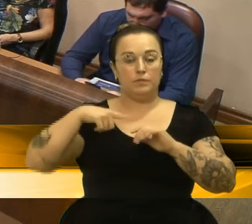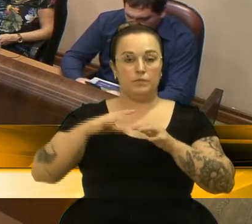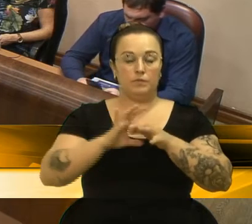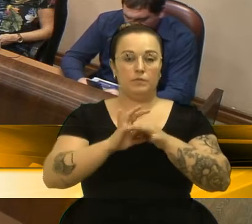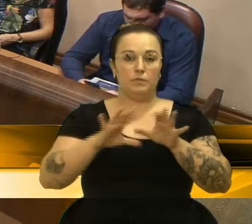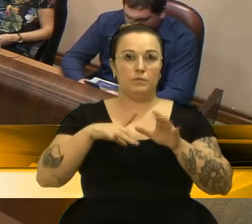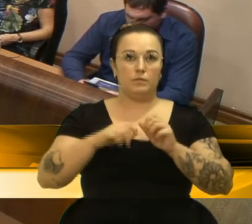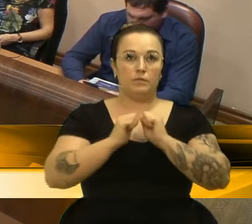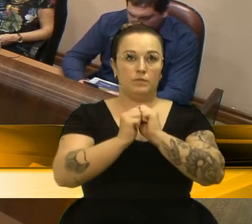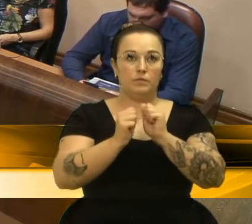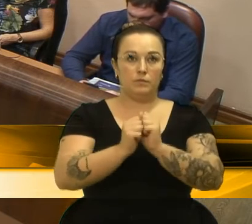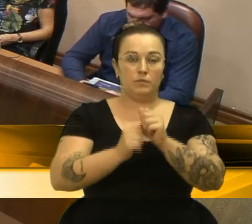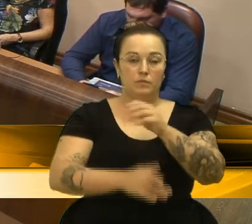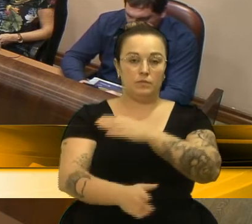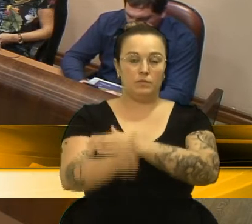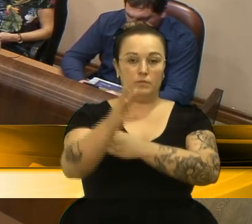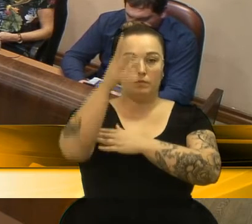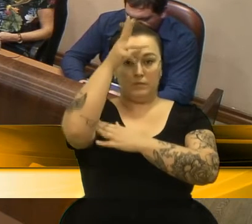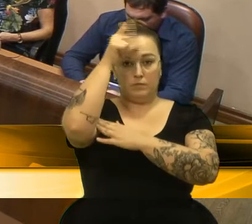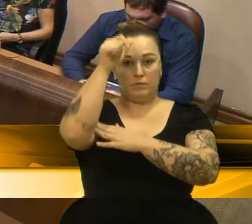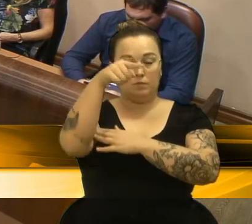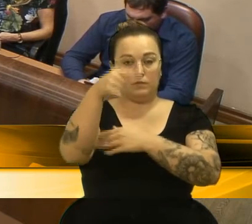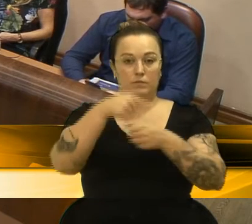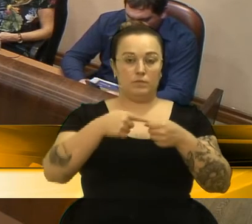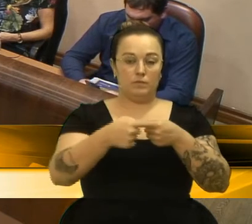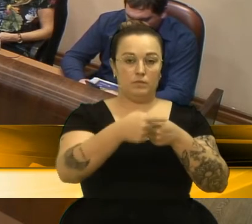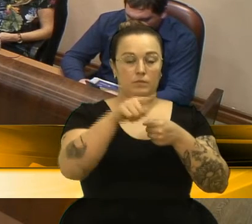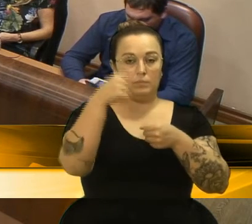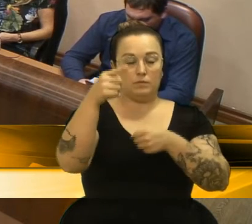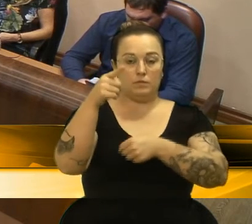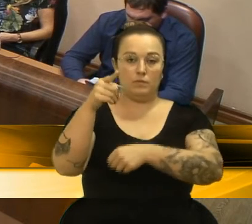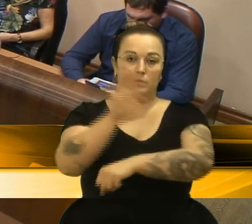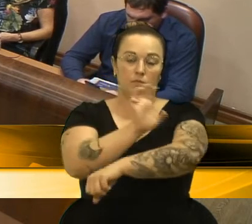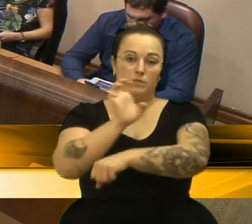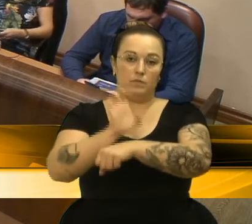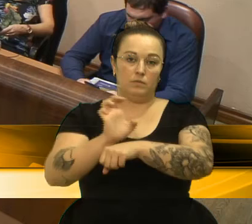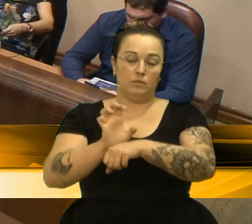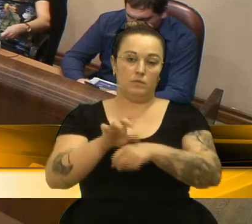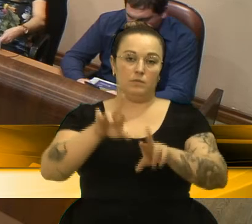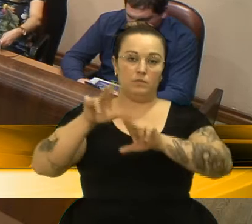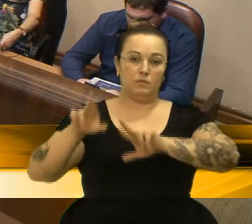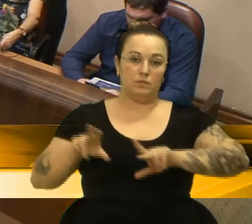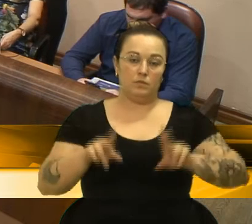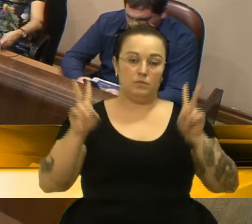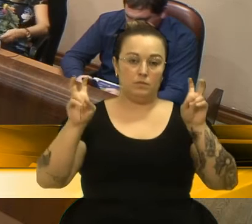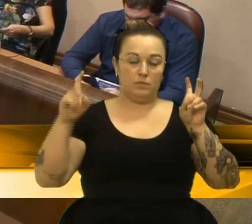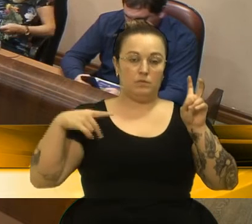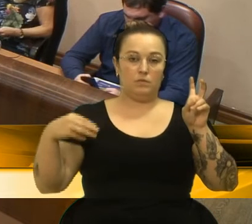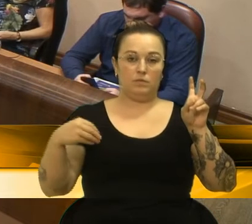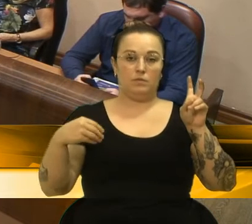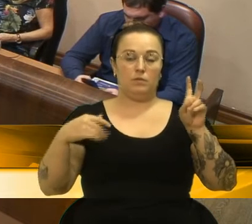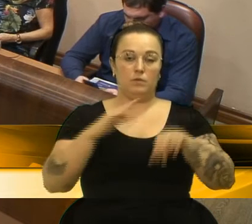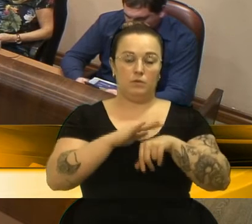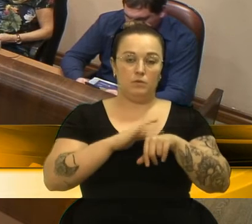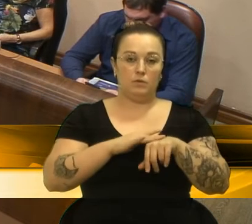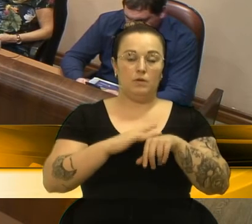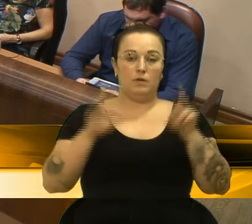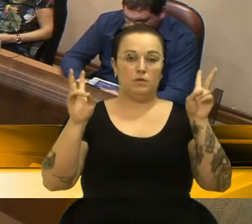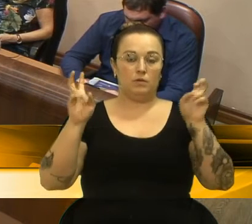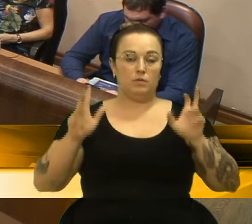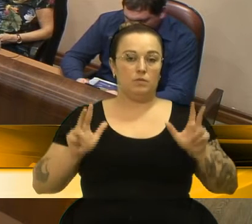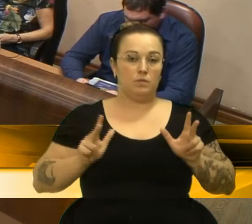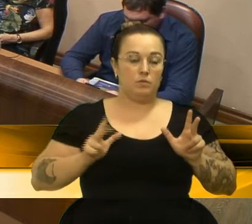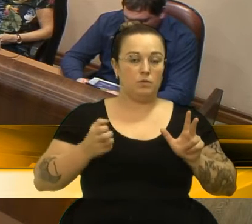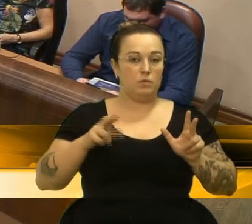concedida tanto para viagens do prefeito a outro município ou estado, como ao exterior, por vários motivos: doença, viagens de serviço para tratar de interesses particulares ou outra